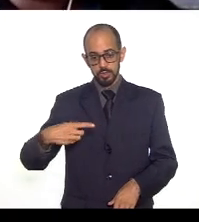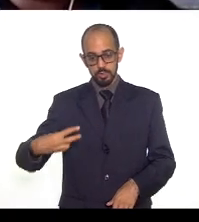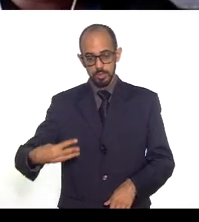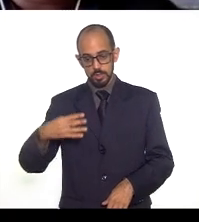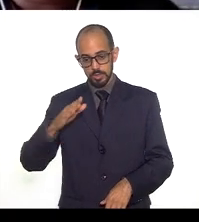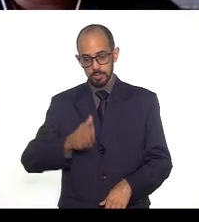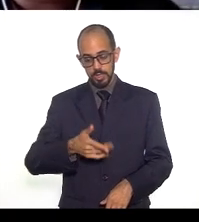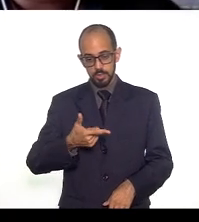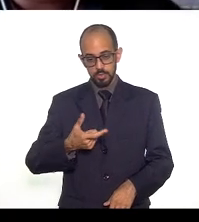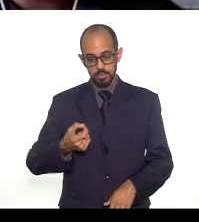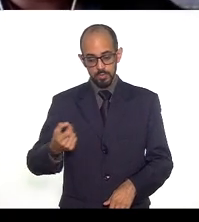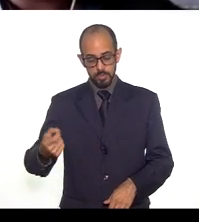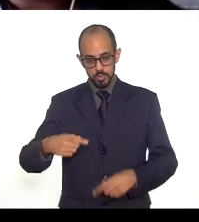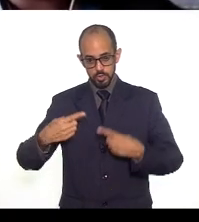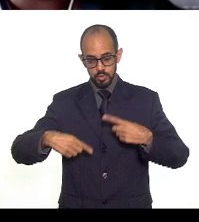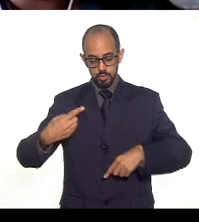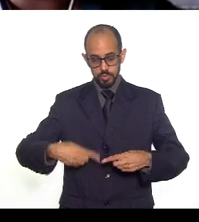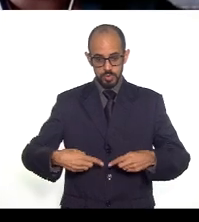Em discussão,